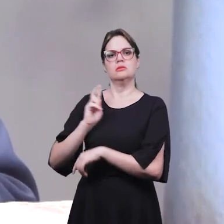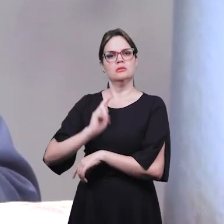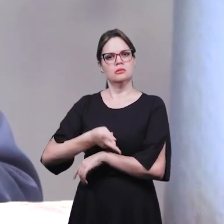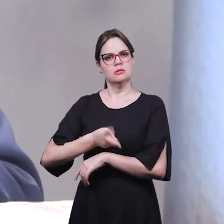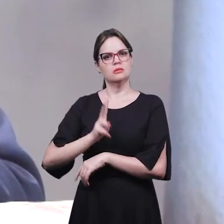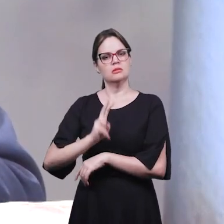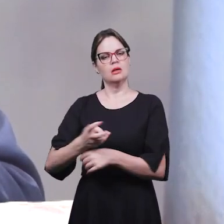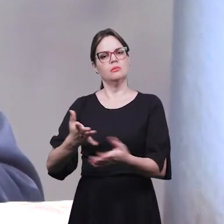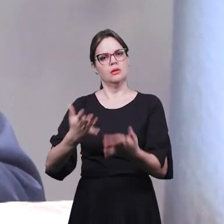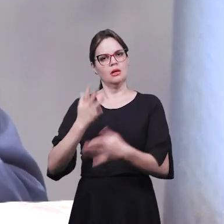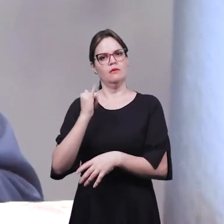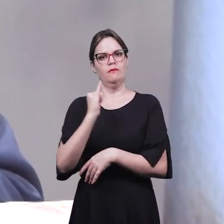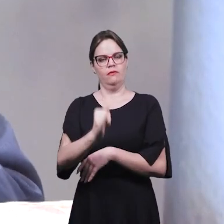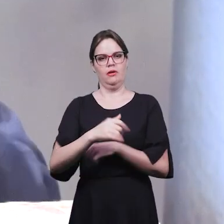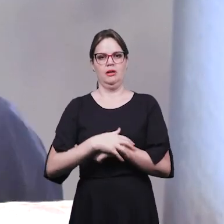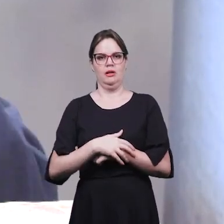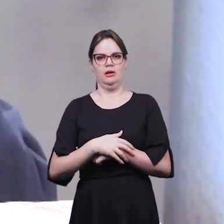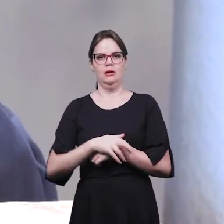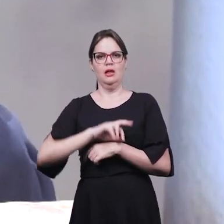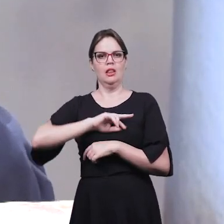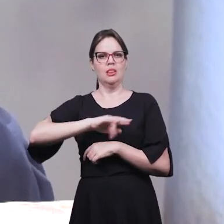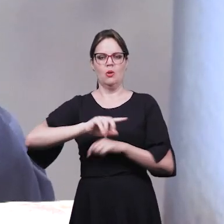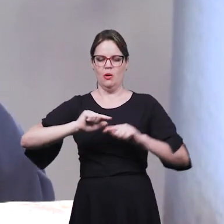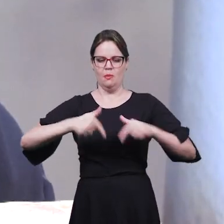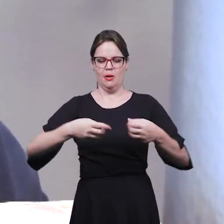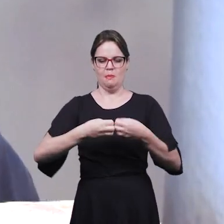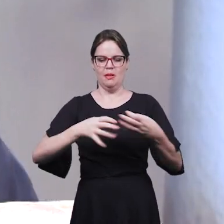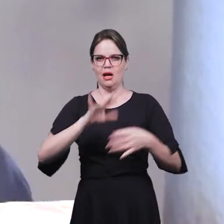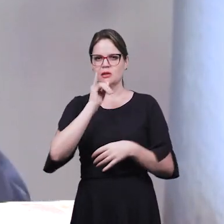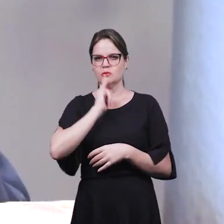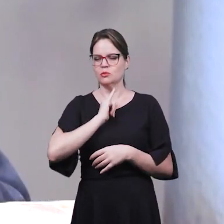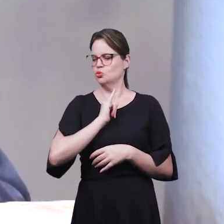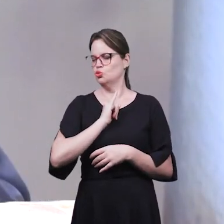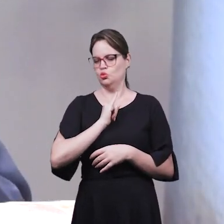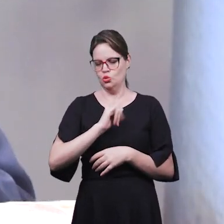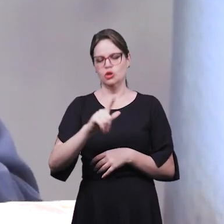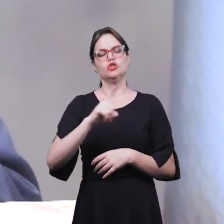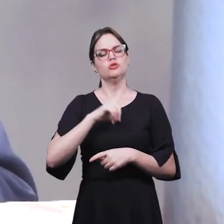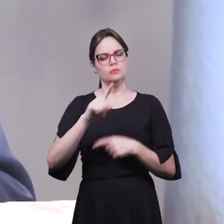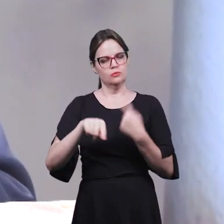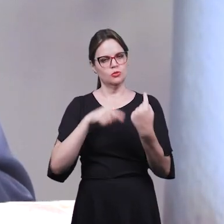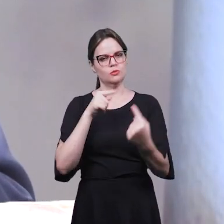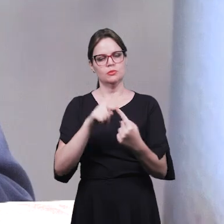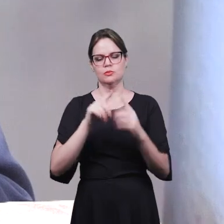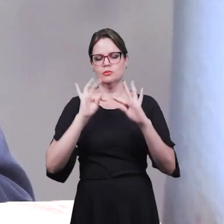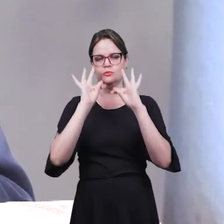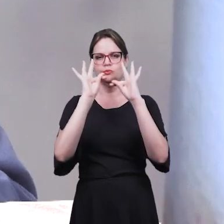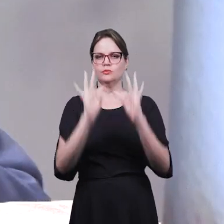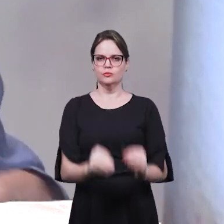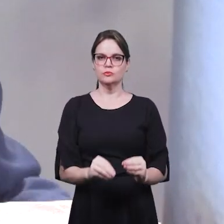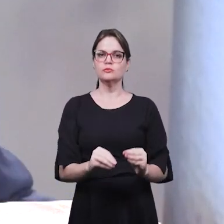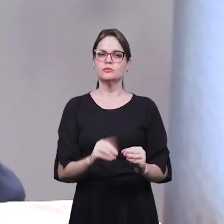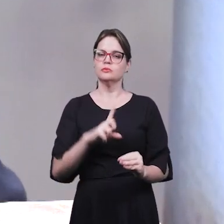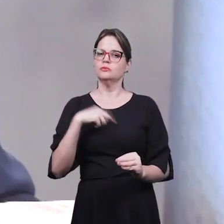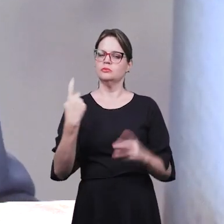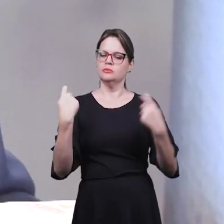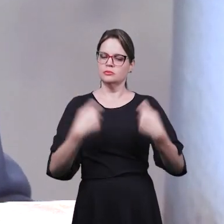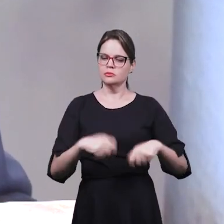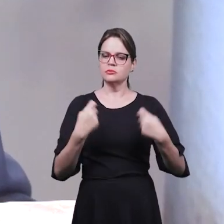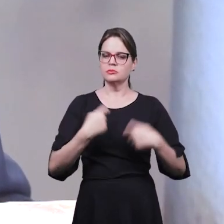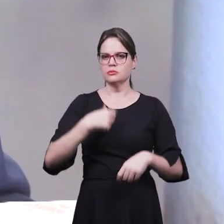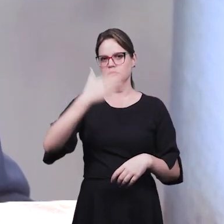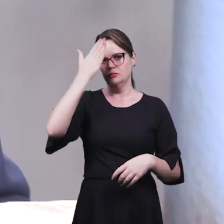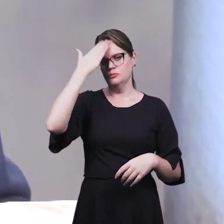Nunca Jesus fez nenhum milagre por fazer, não. Ele sempre tinha algo a mostrar, tinha algo a revelar. Então, às vezes, nós